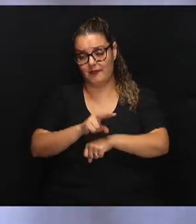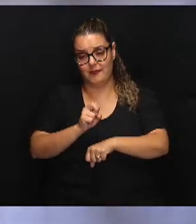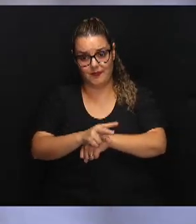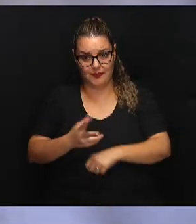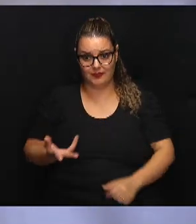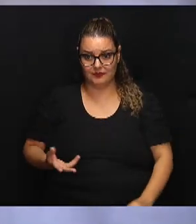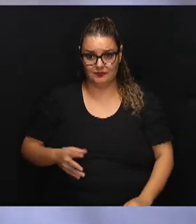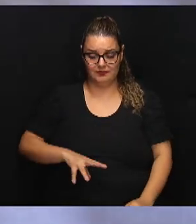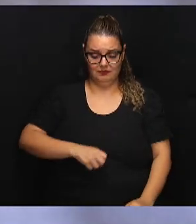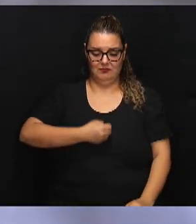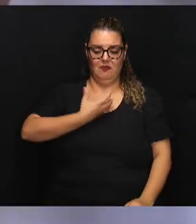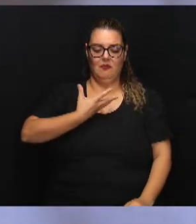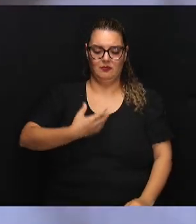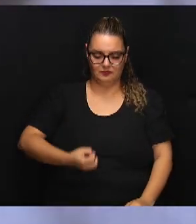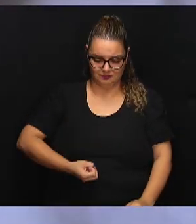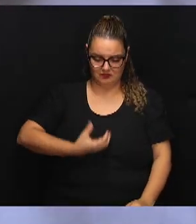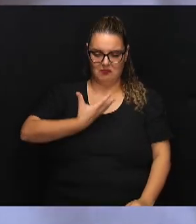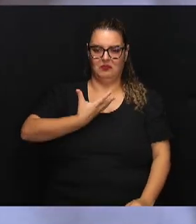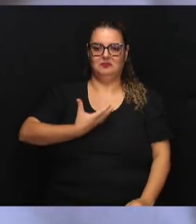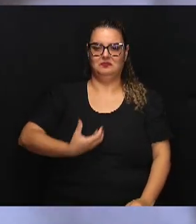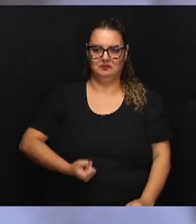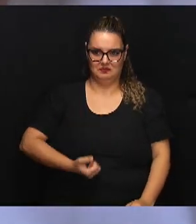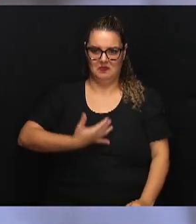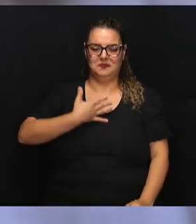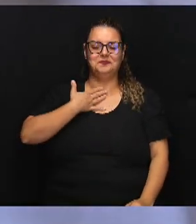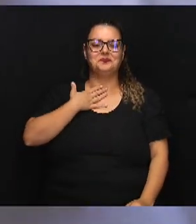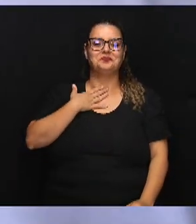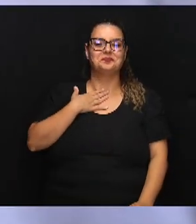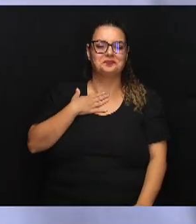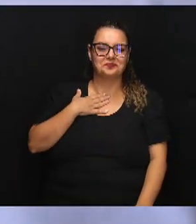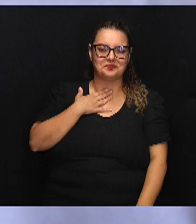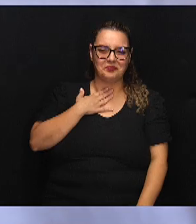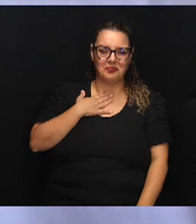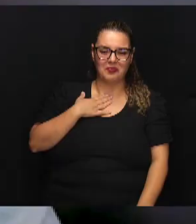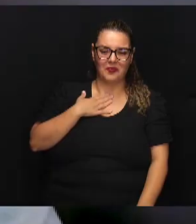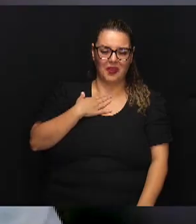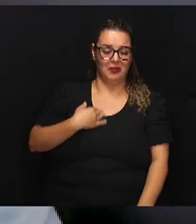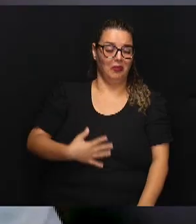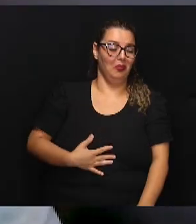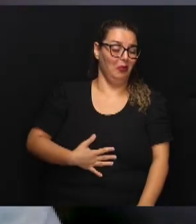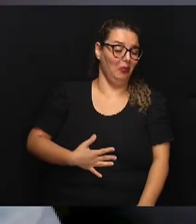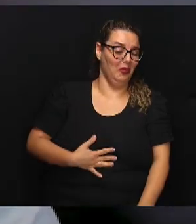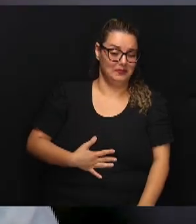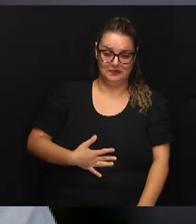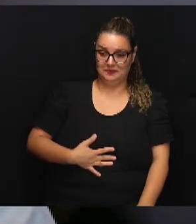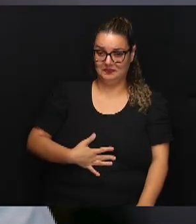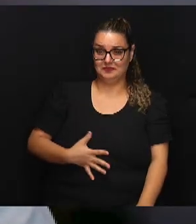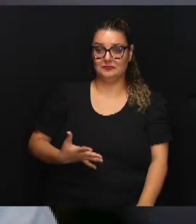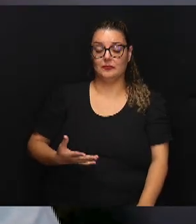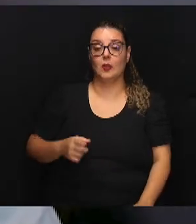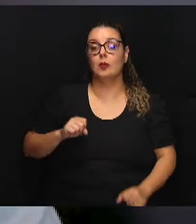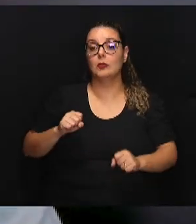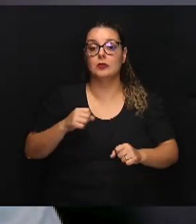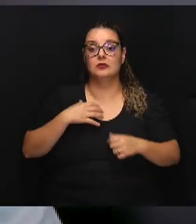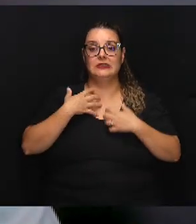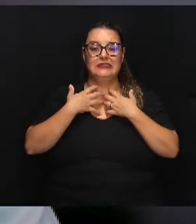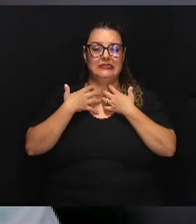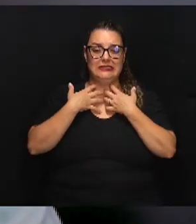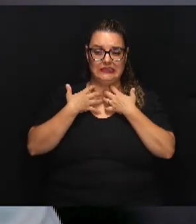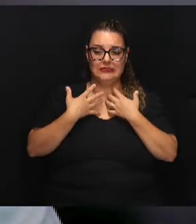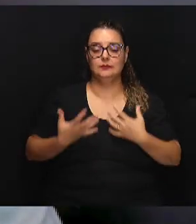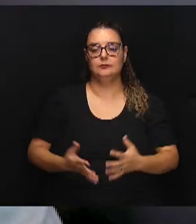refluxo gastroesofágico, que o ácido gástrico sobe e irrita a garganta. Tem outras situações que podem ocasionar desconforto na